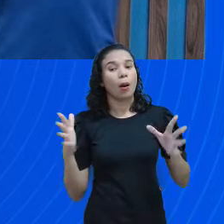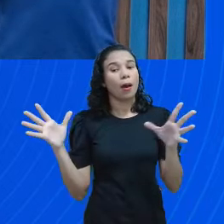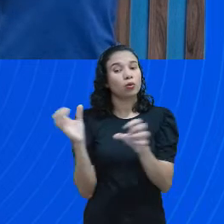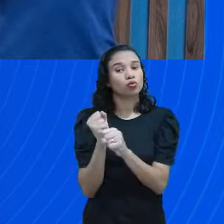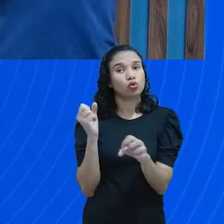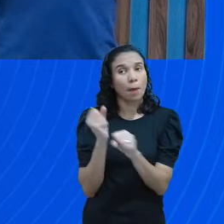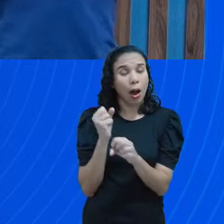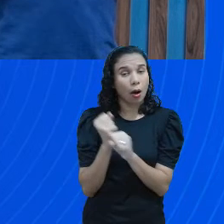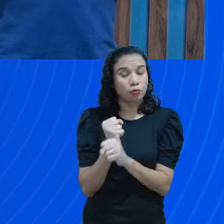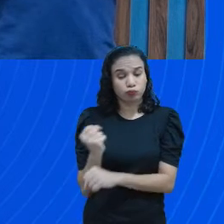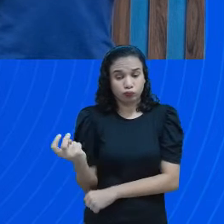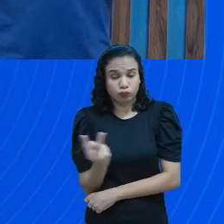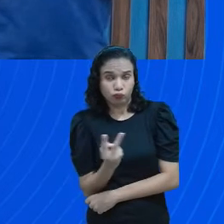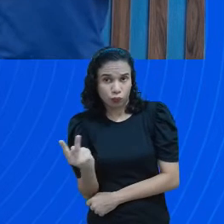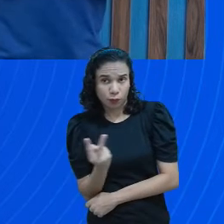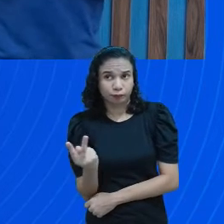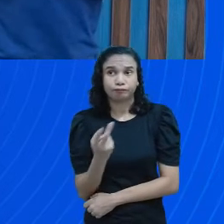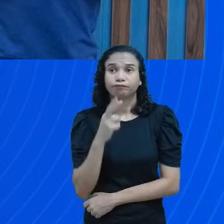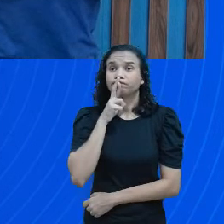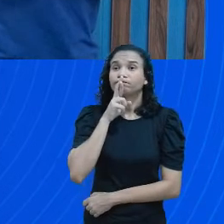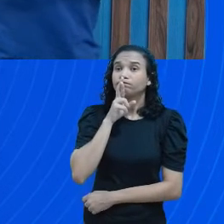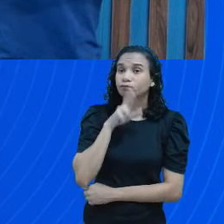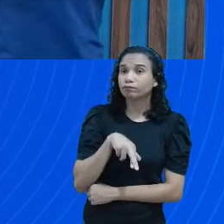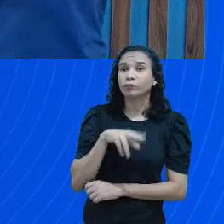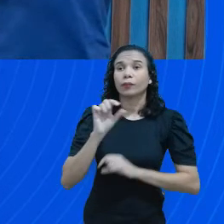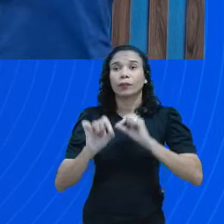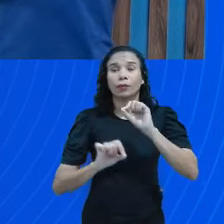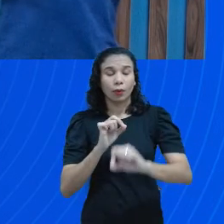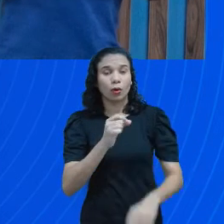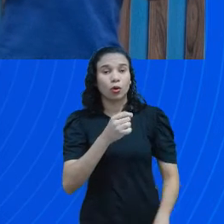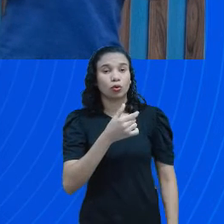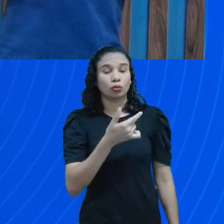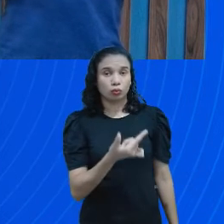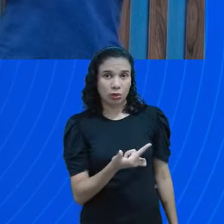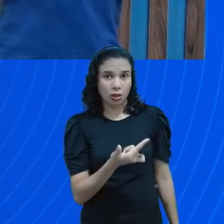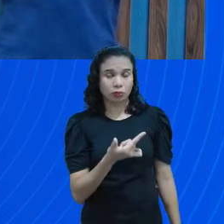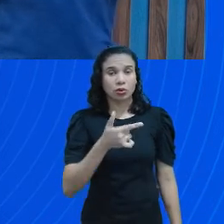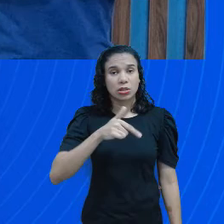somar 64 com 25, isso vai dar